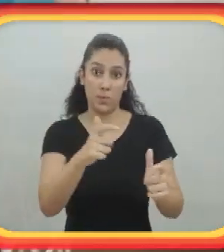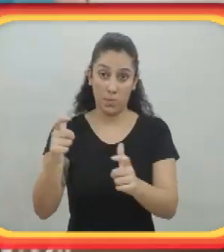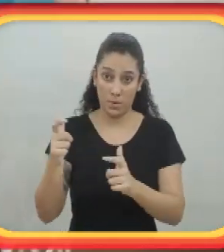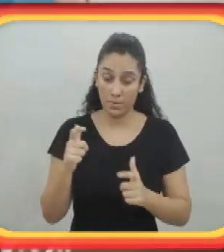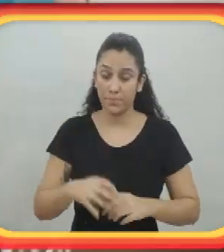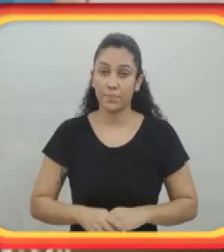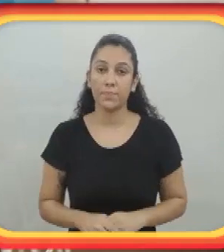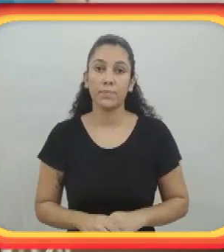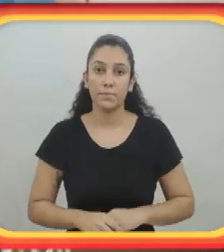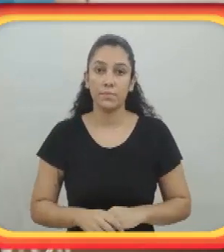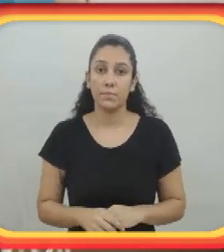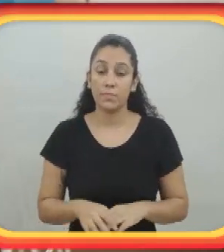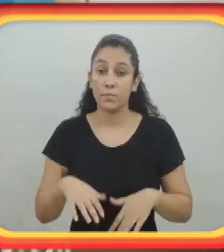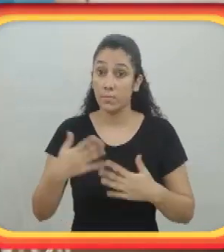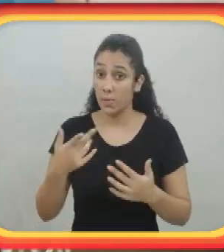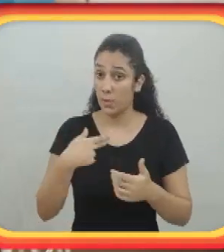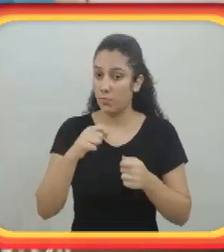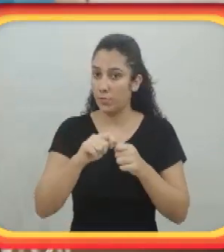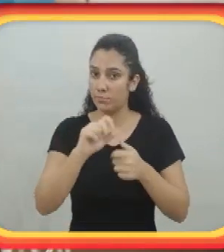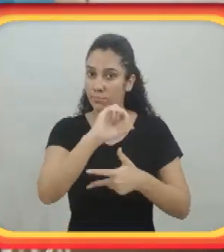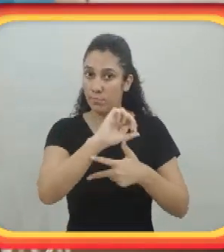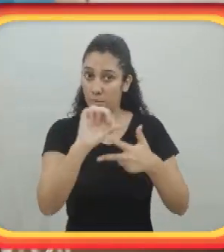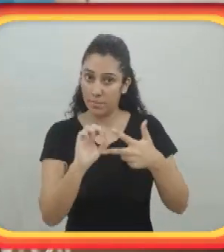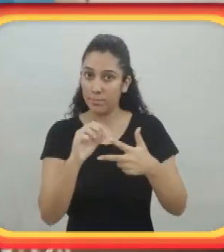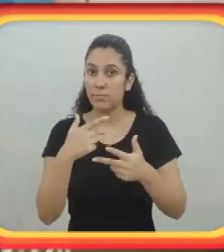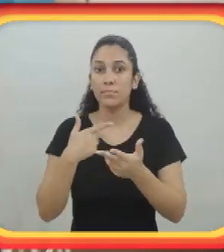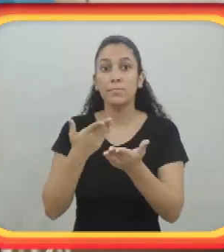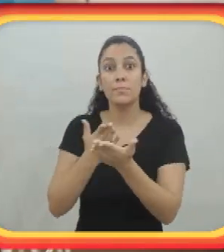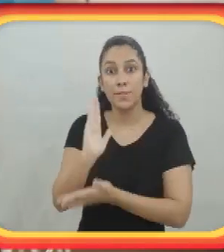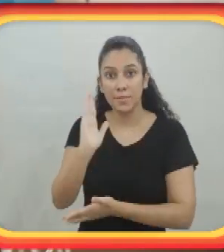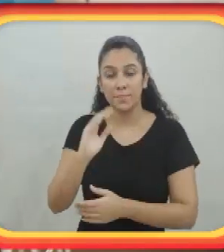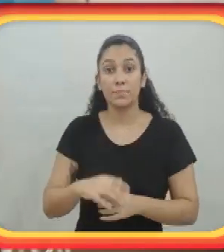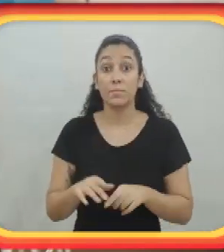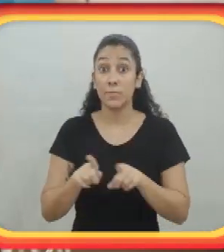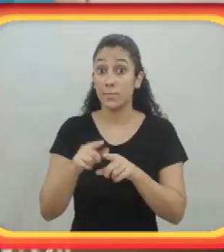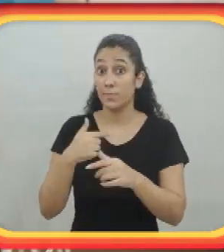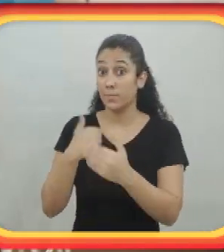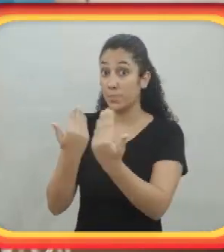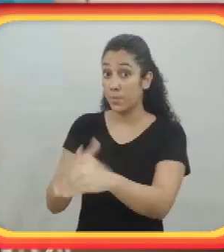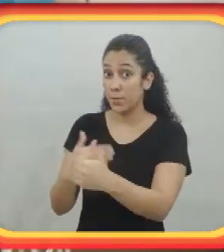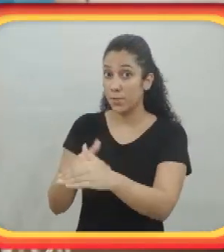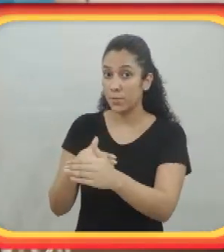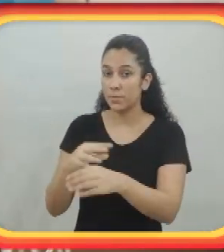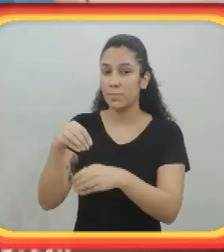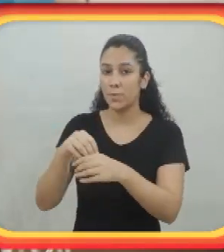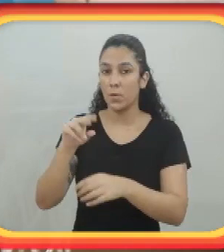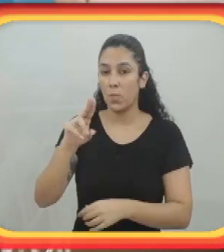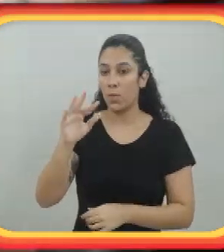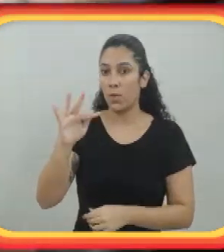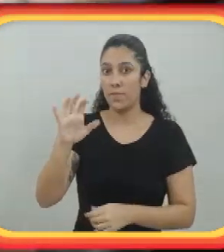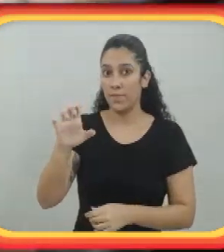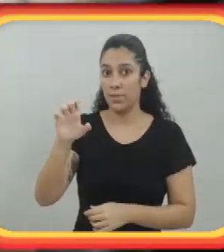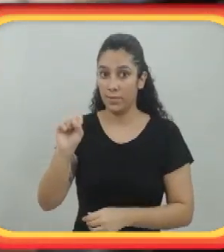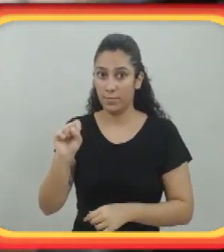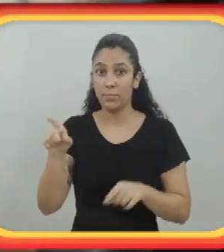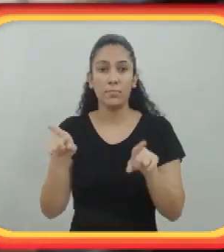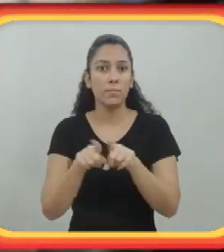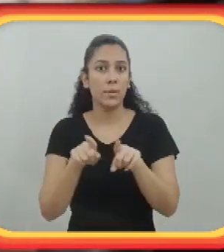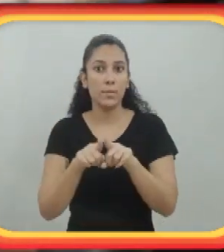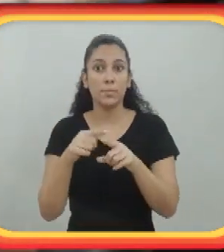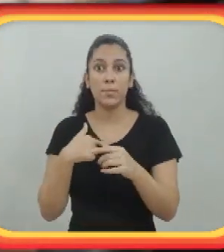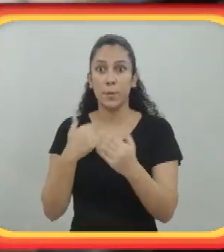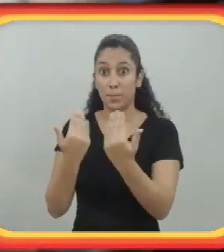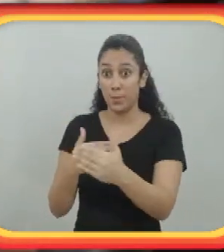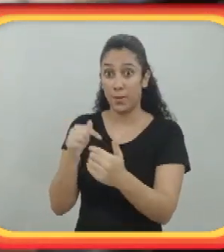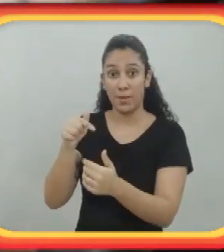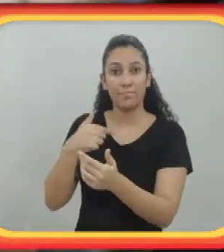sem vontade de fazer direito naquele momento. Depois que acabou a aula, eu já tinha despertado uma vontade, uma inspiração de